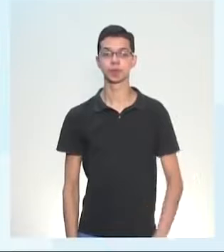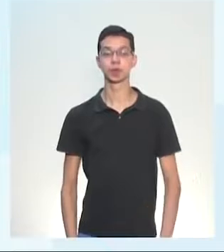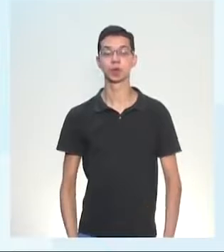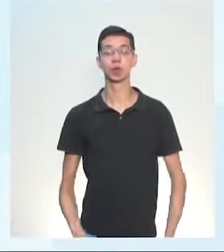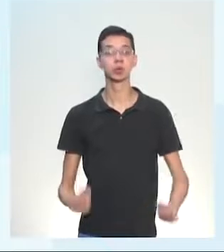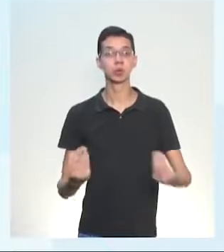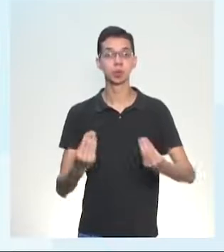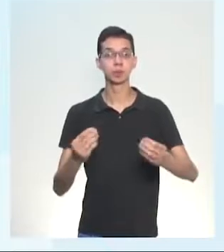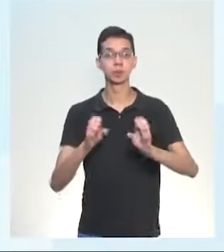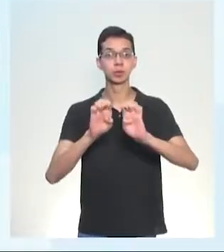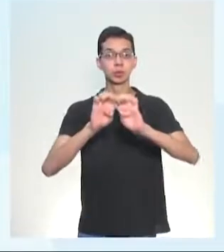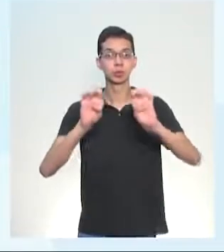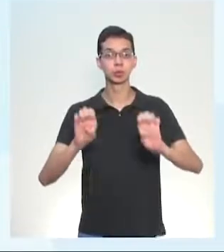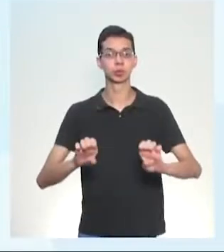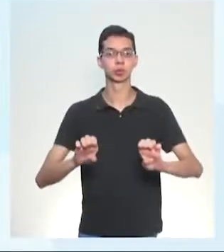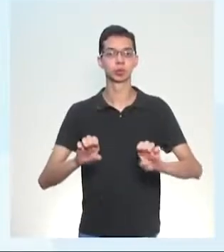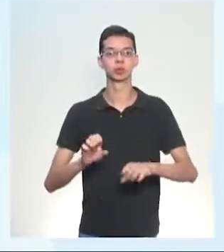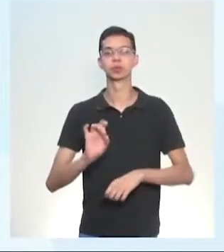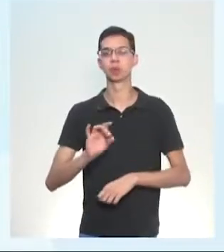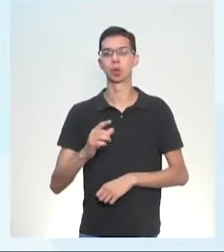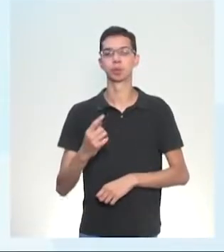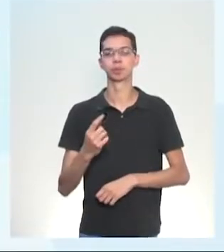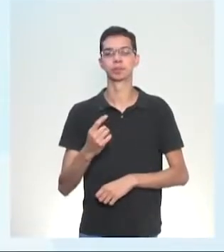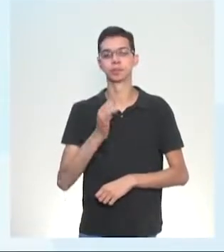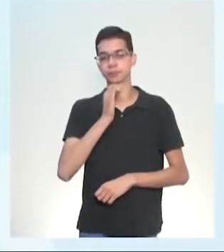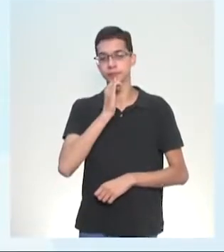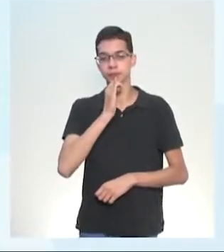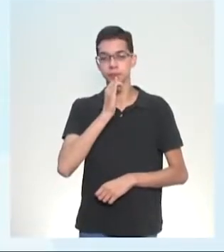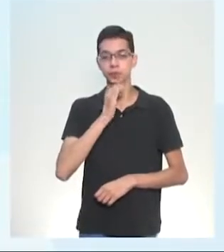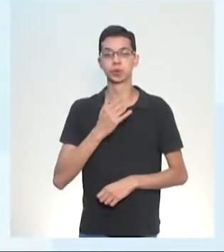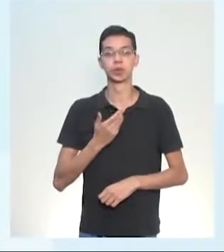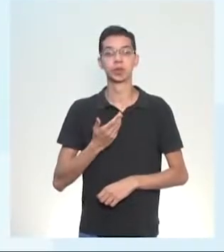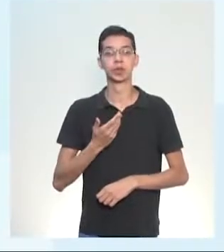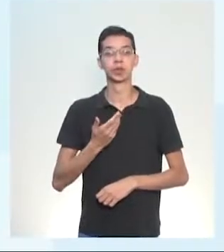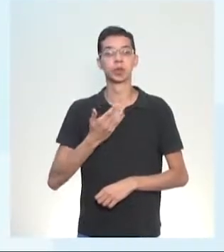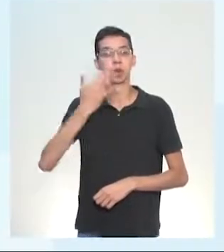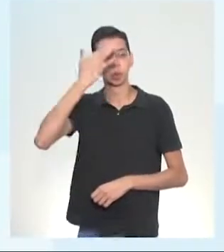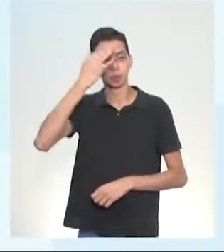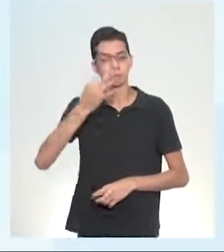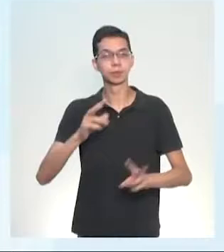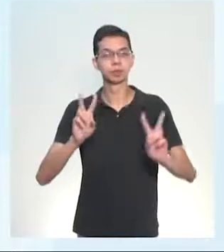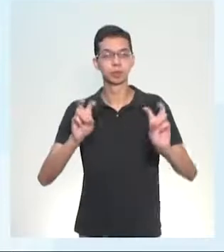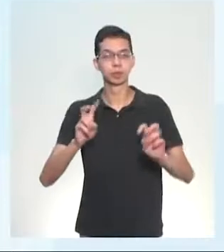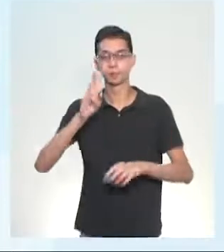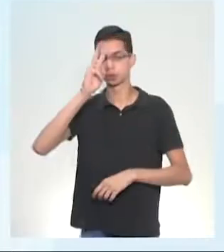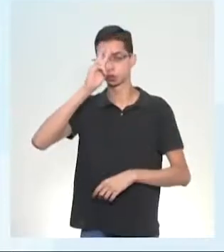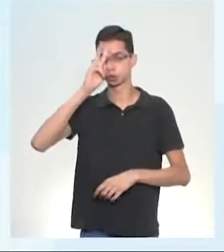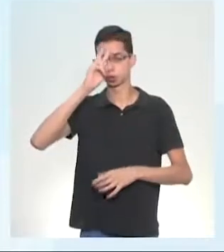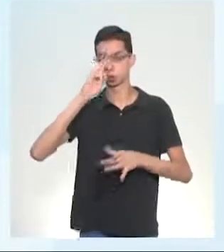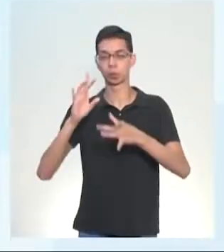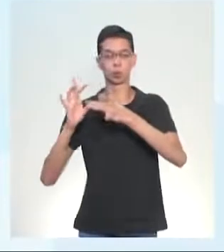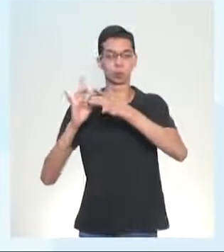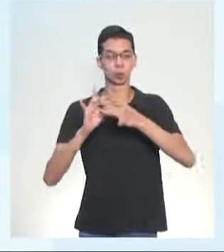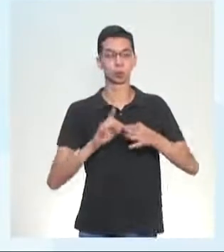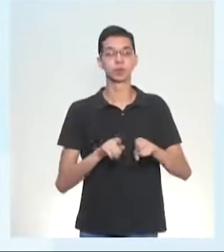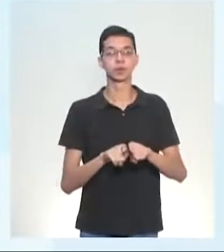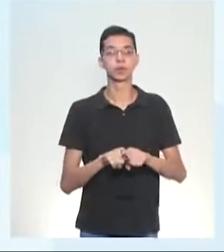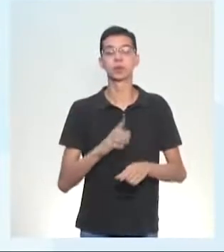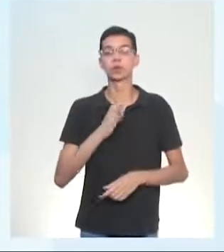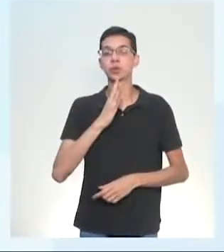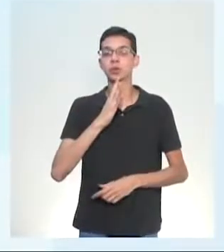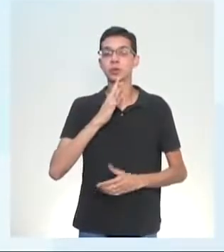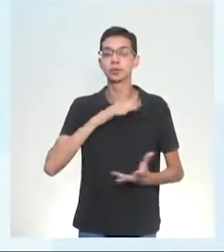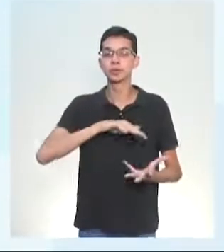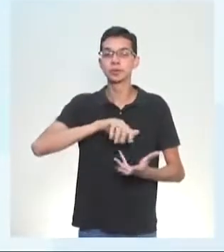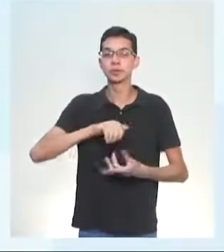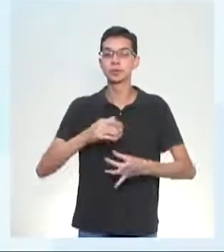formada apenas por um quadro, considera o contexto histórico, conhecimento de mundo e depende de conhecimentos atuais. Então,